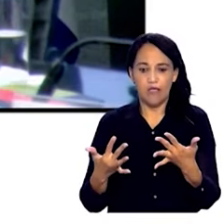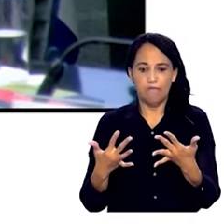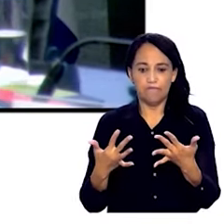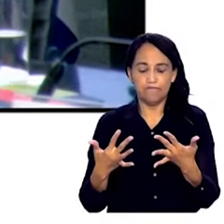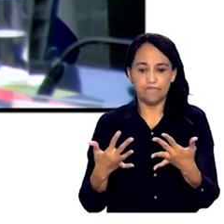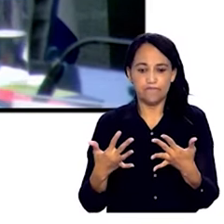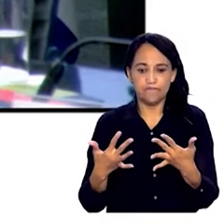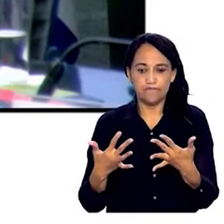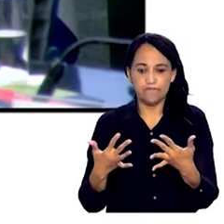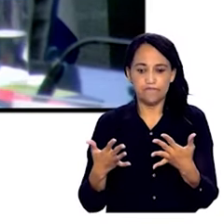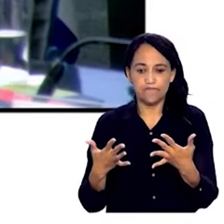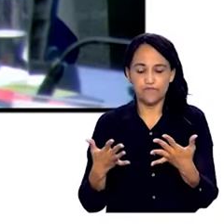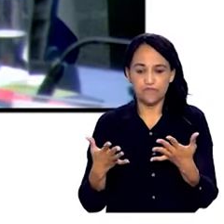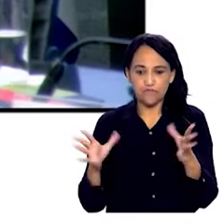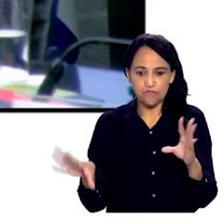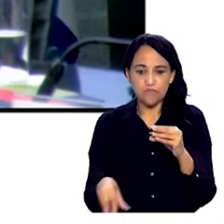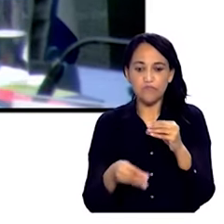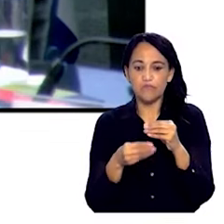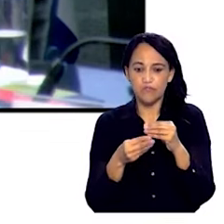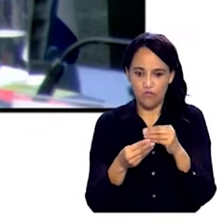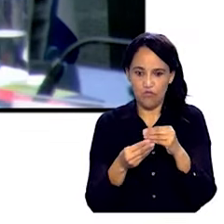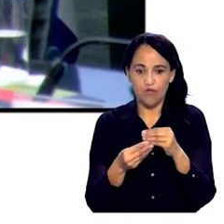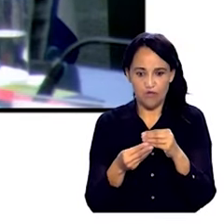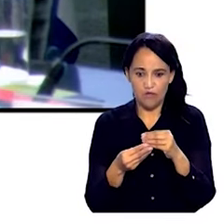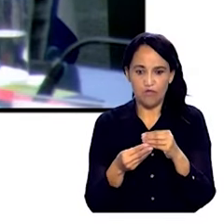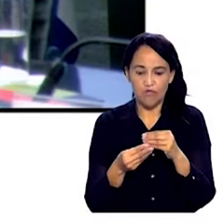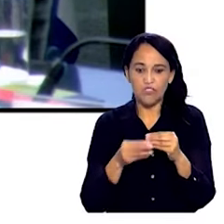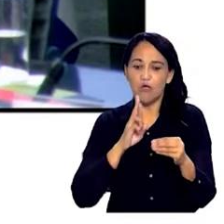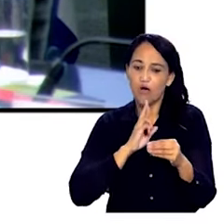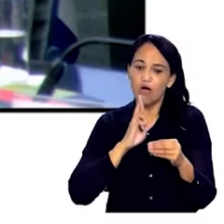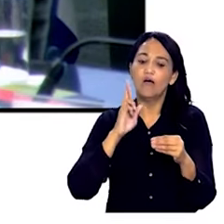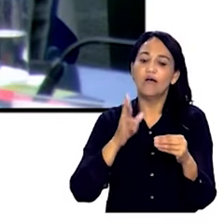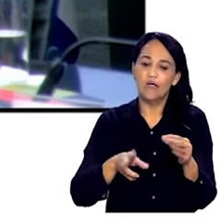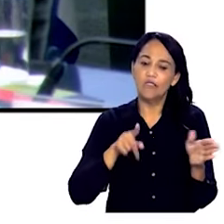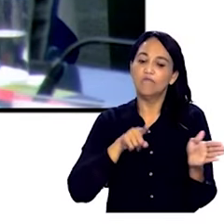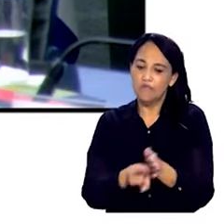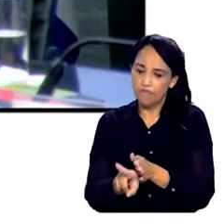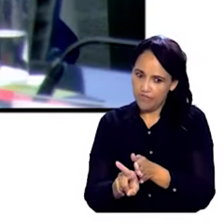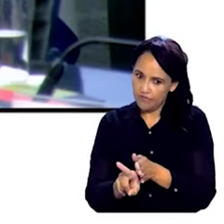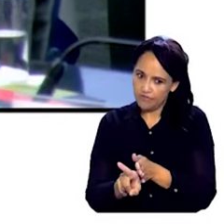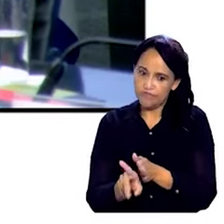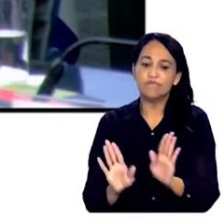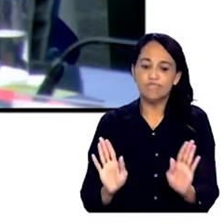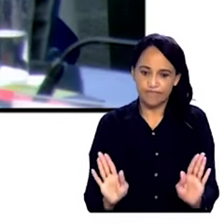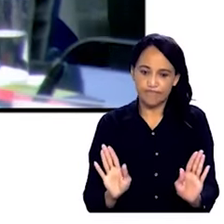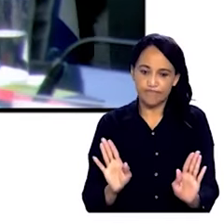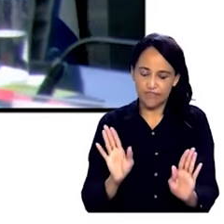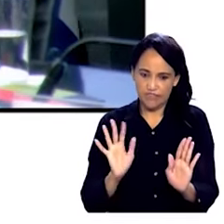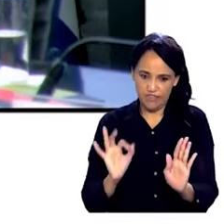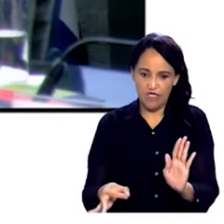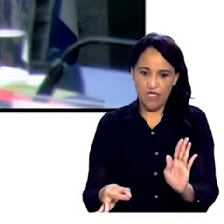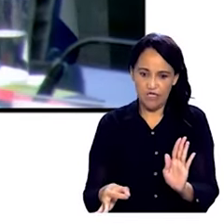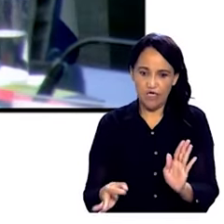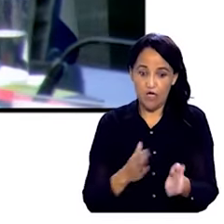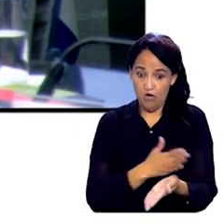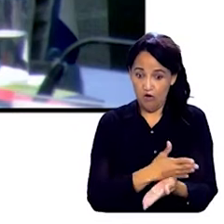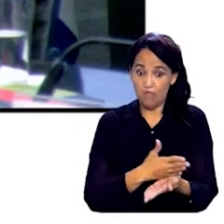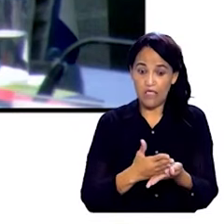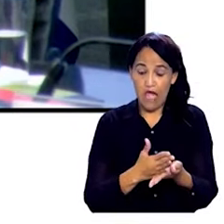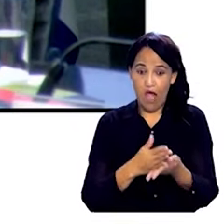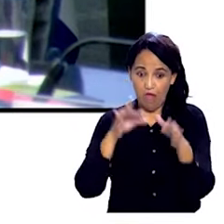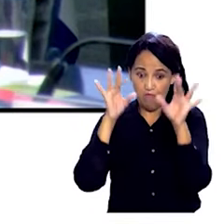fechar mais que com respostas com perguntas Hum vamos começar pela descrição